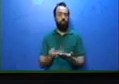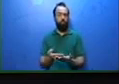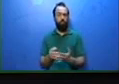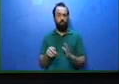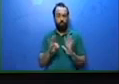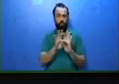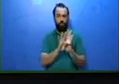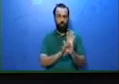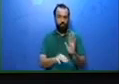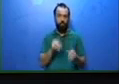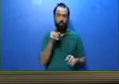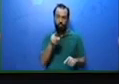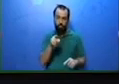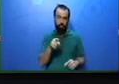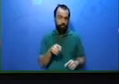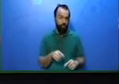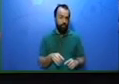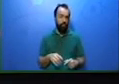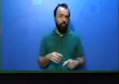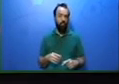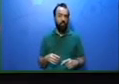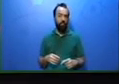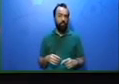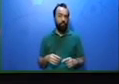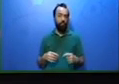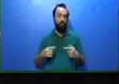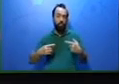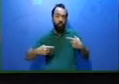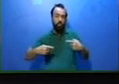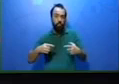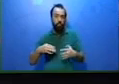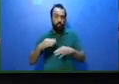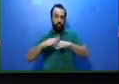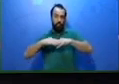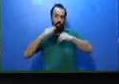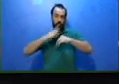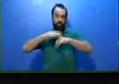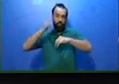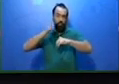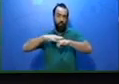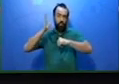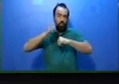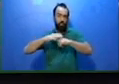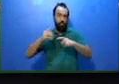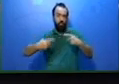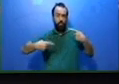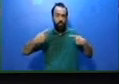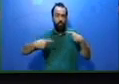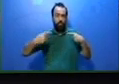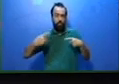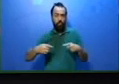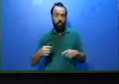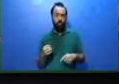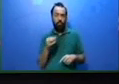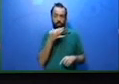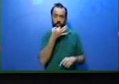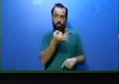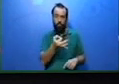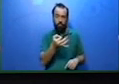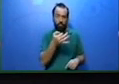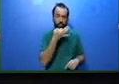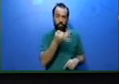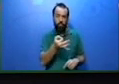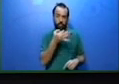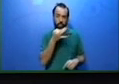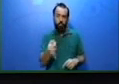você está aprendendo que, você está desenvolvendo sua capacidade de argumentar. Porque para ler essas